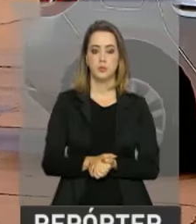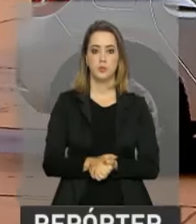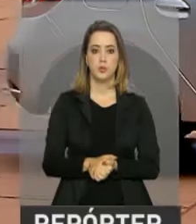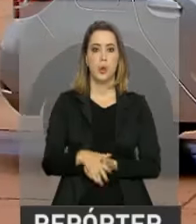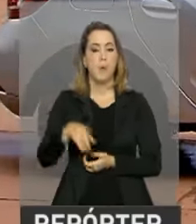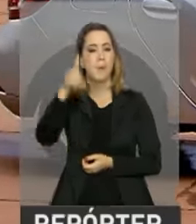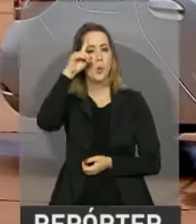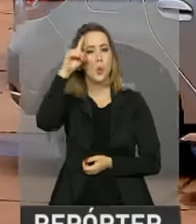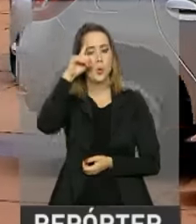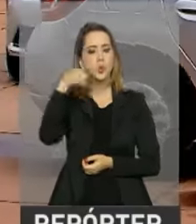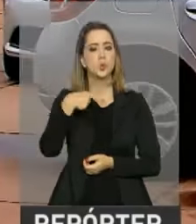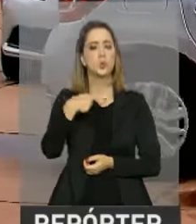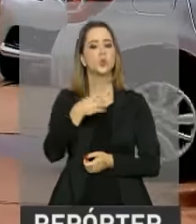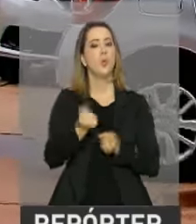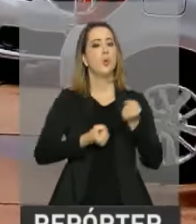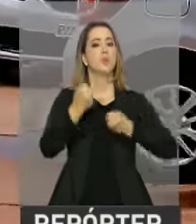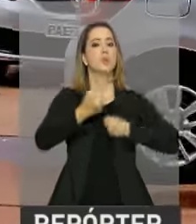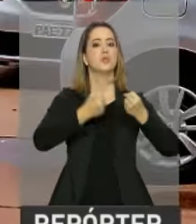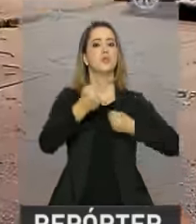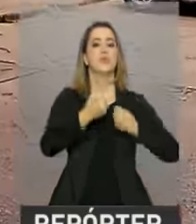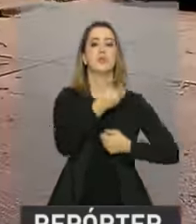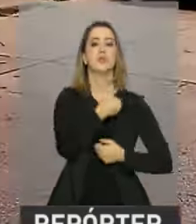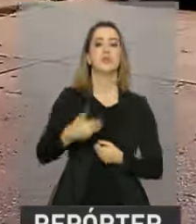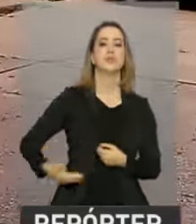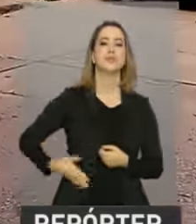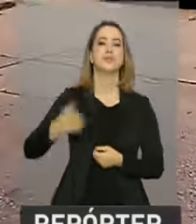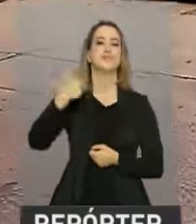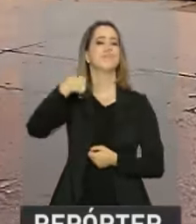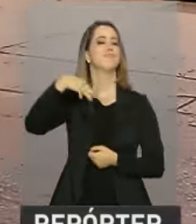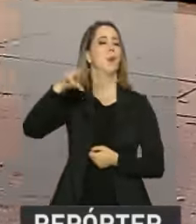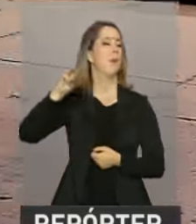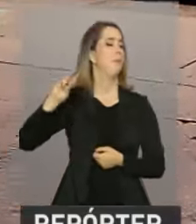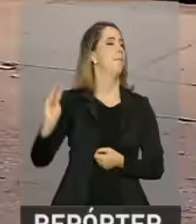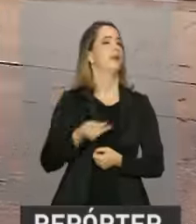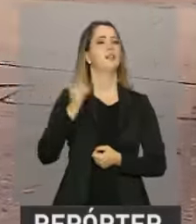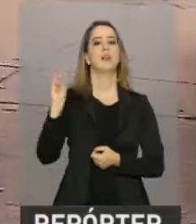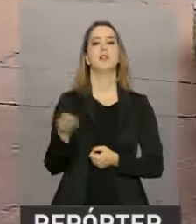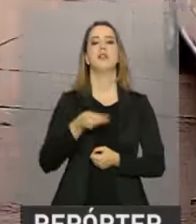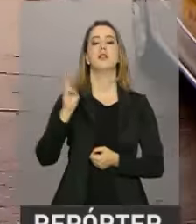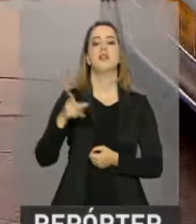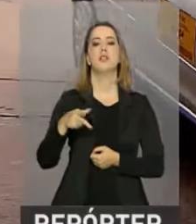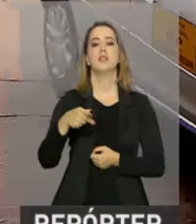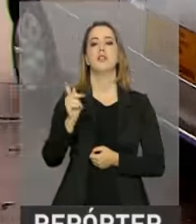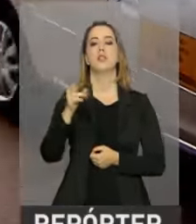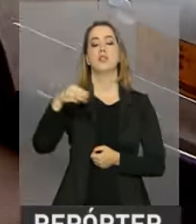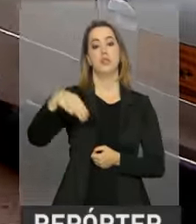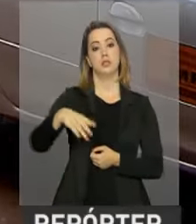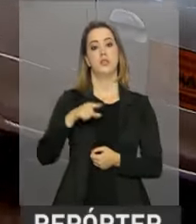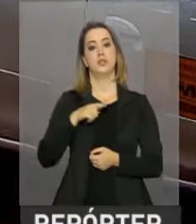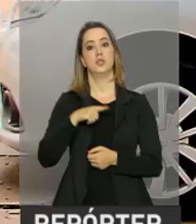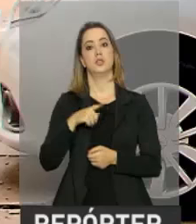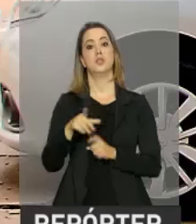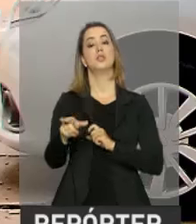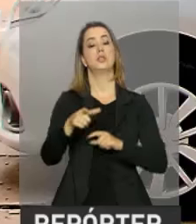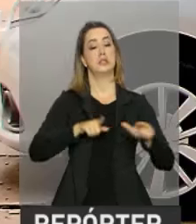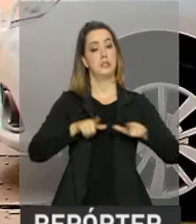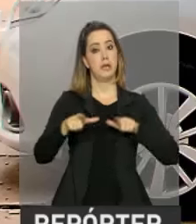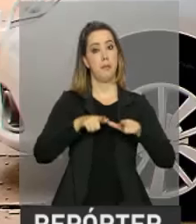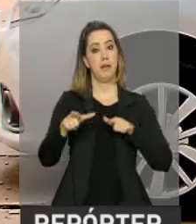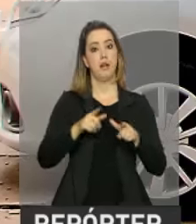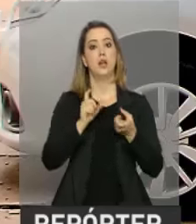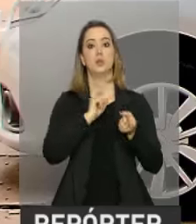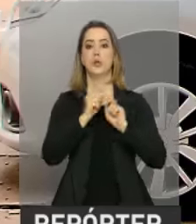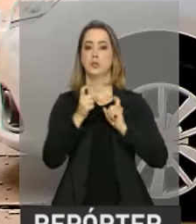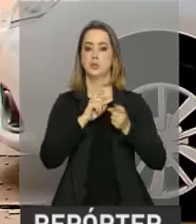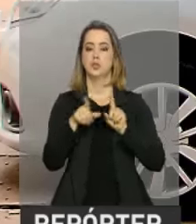por dia os carros oficiais do governo rodam milhares de quilômetros em atividades administrativas e transporte